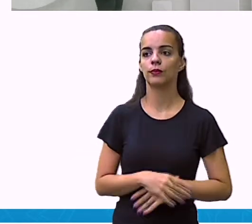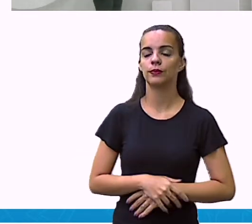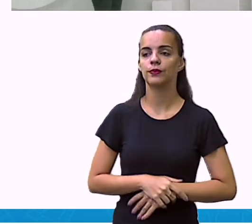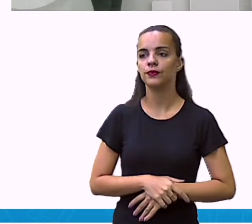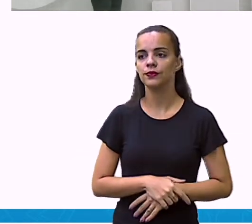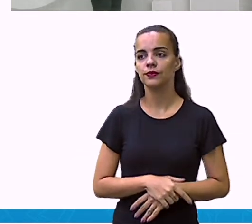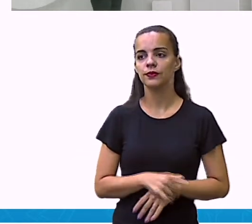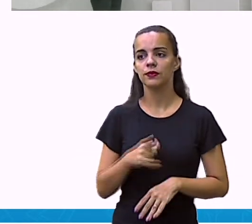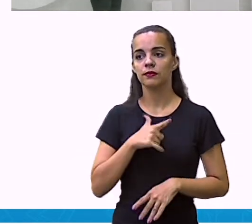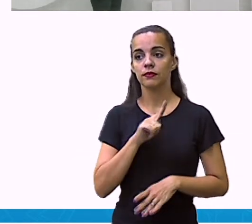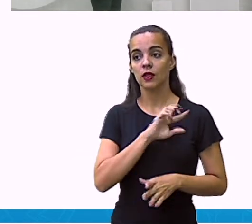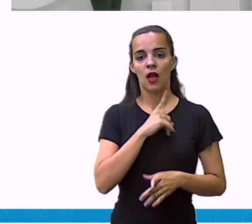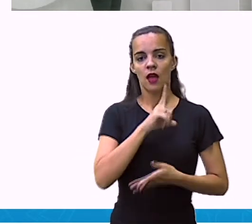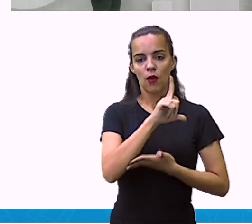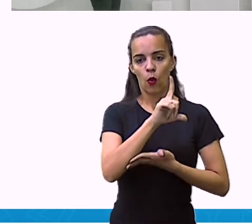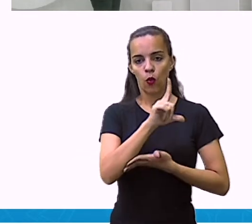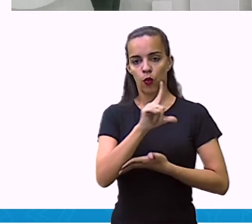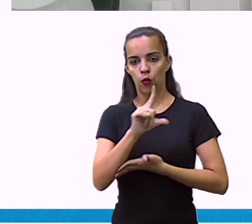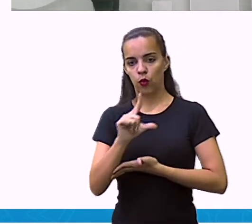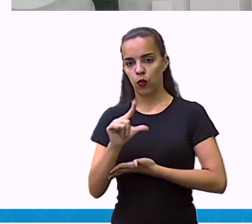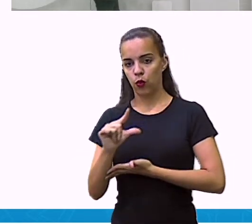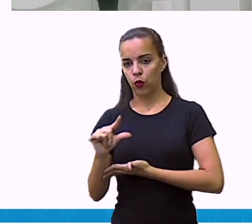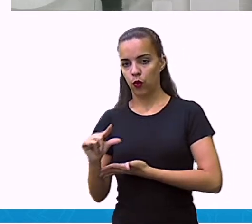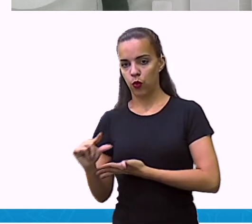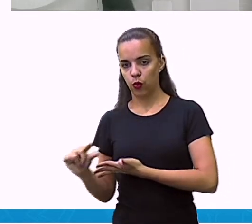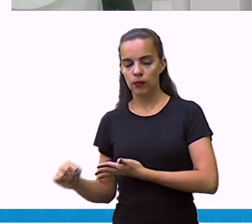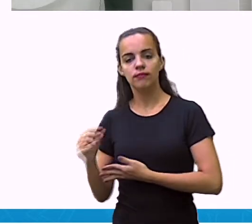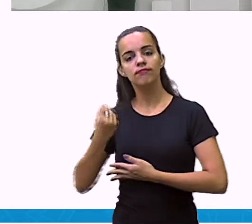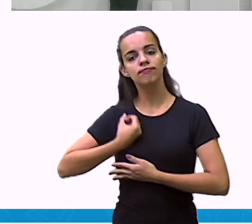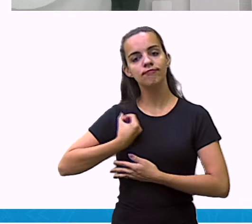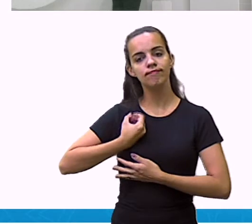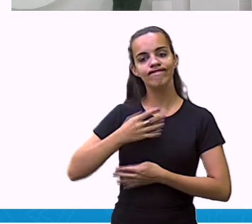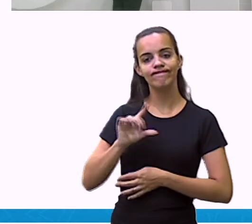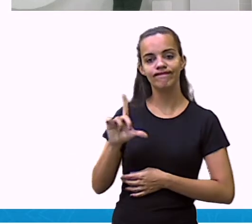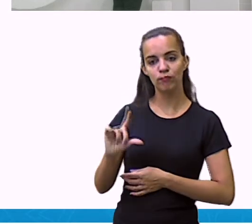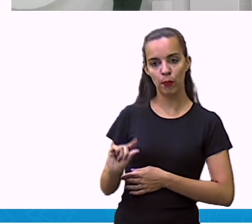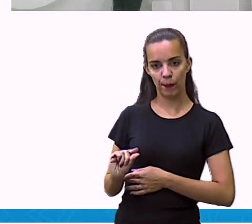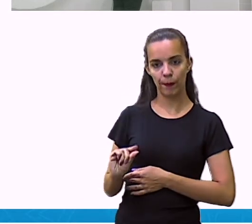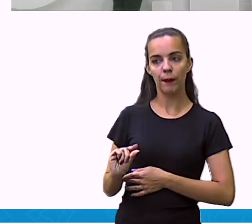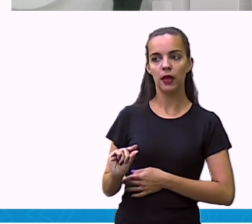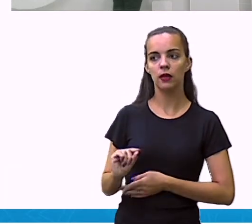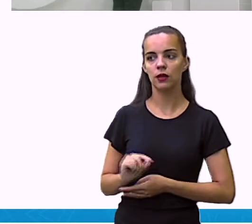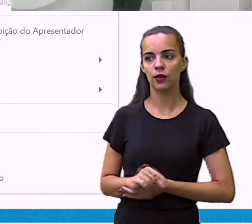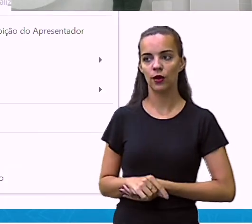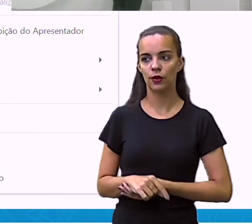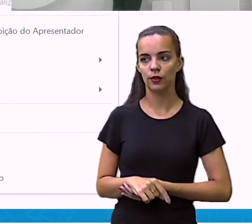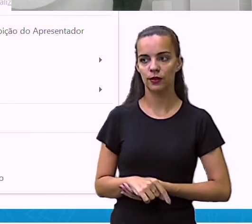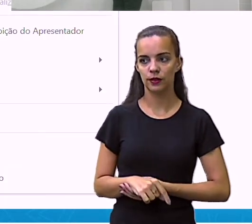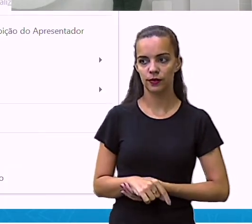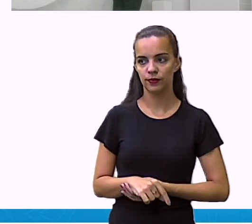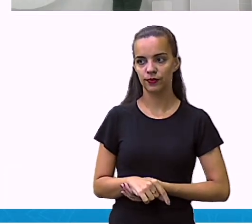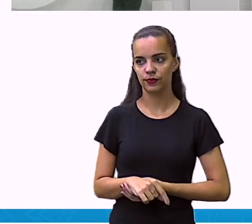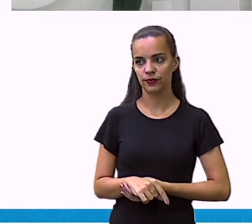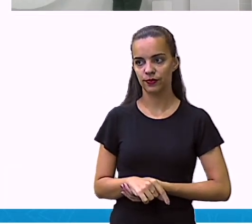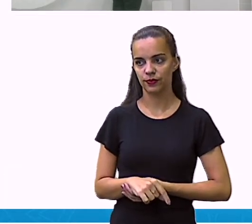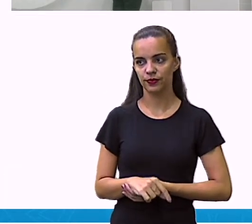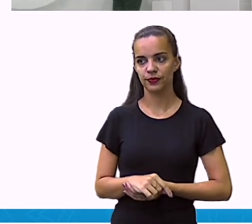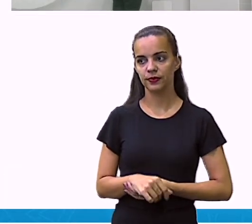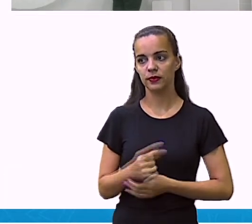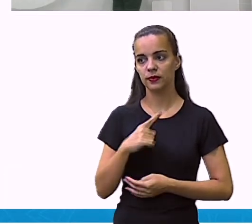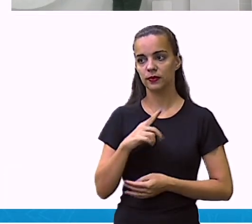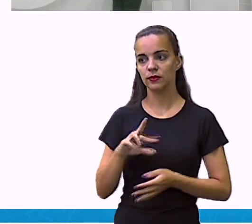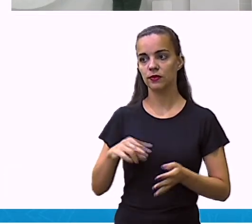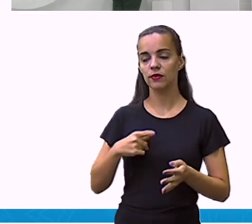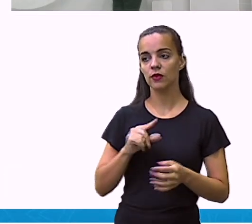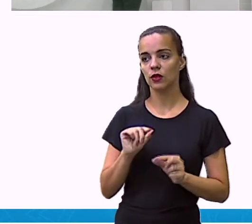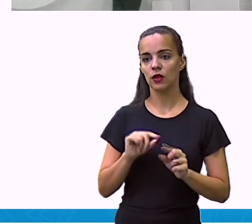número menor. E olha, aqui eu coloquei uma seta para vocês perceberem do 0. Eu